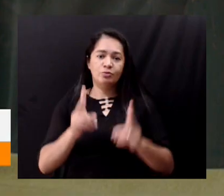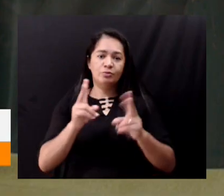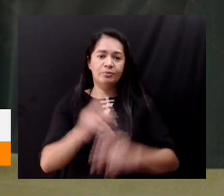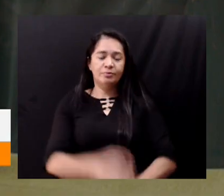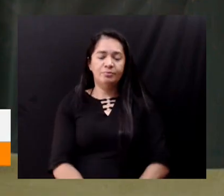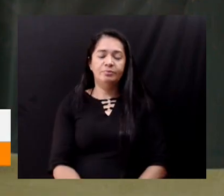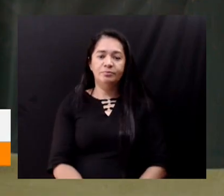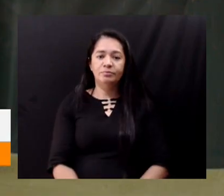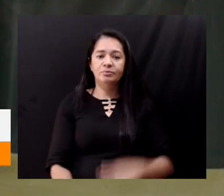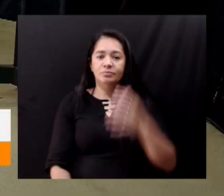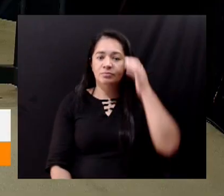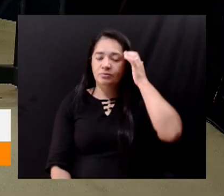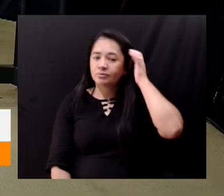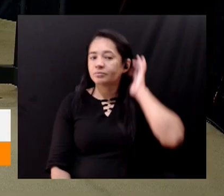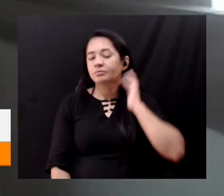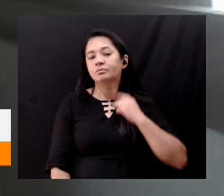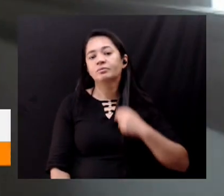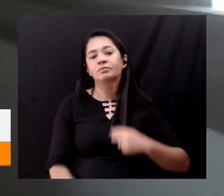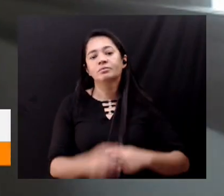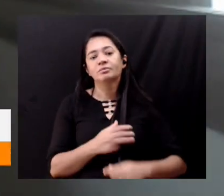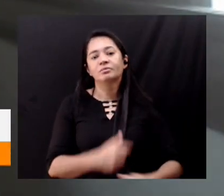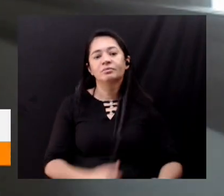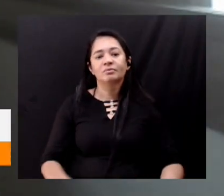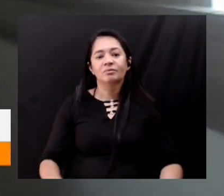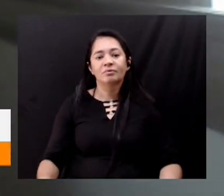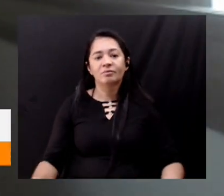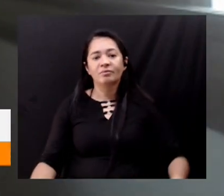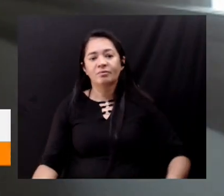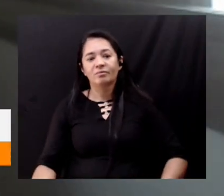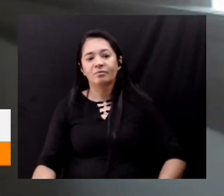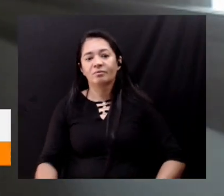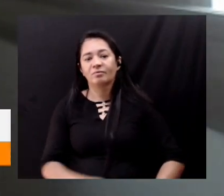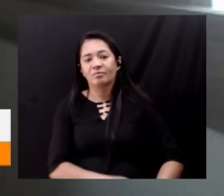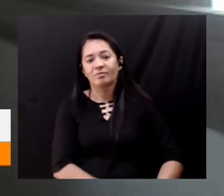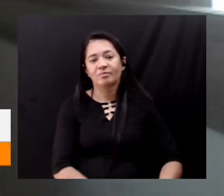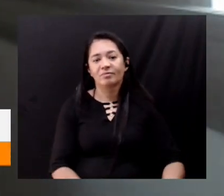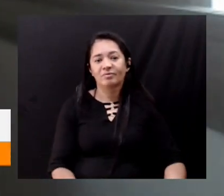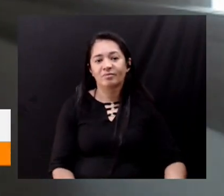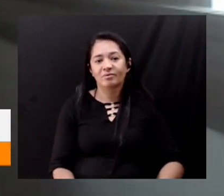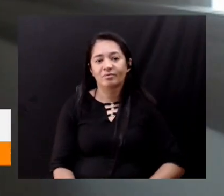Porque Comer a na gente frente não da prestou atenção no que tá comendo. Pode falar, por favor, por favor.